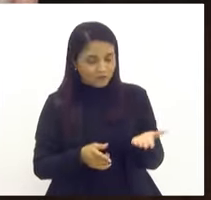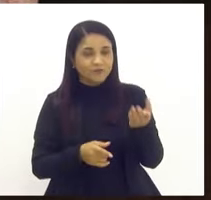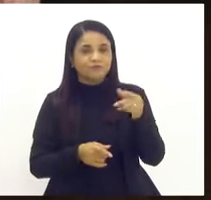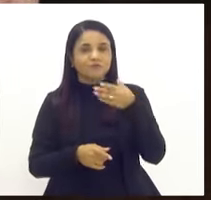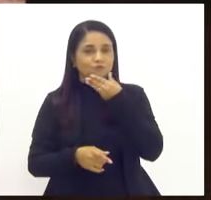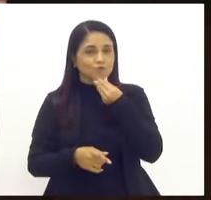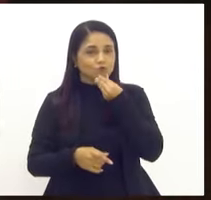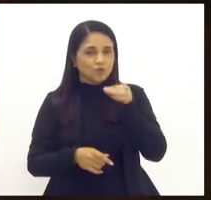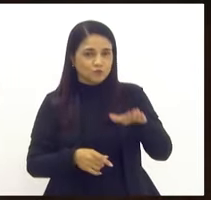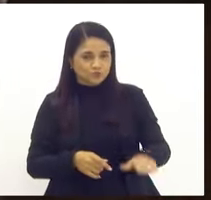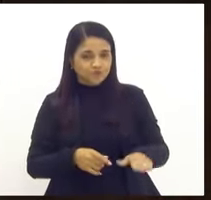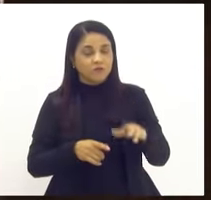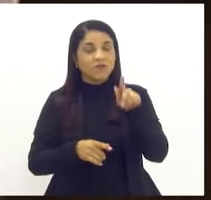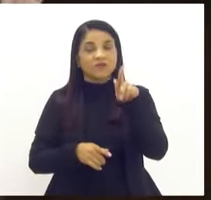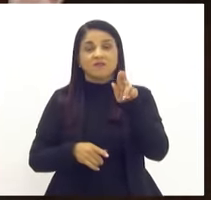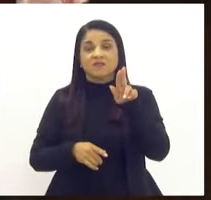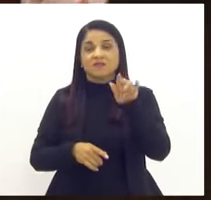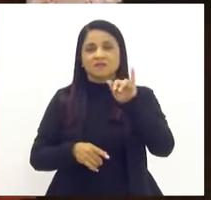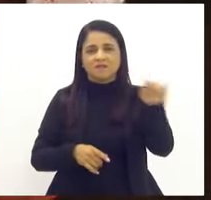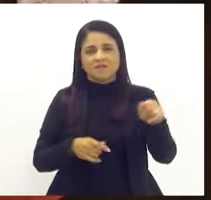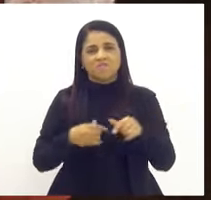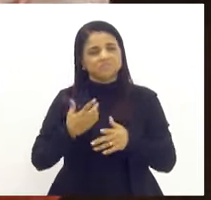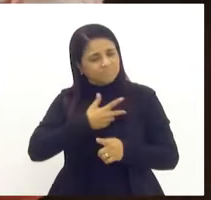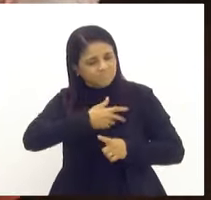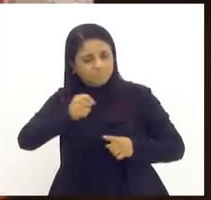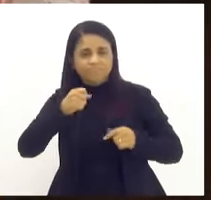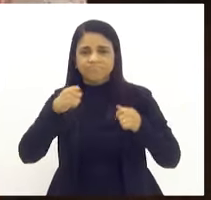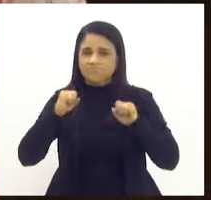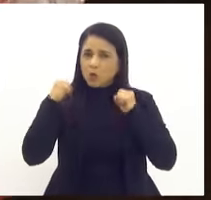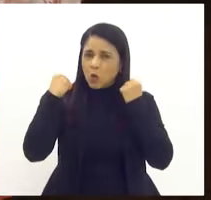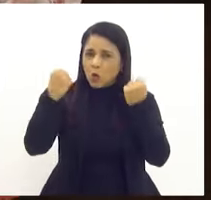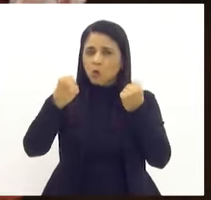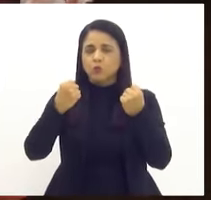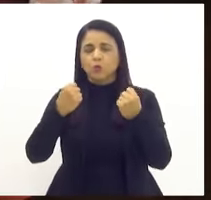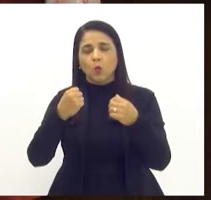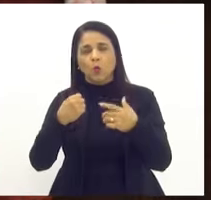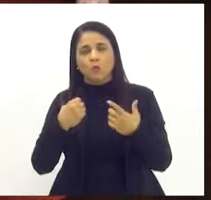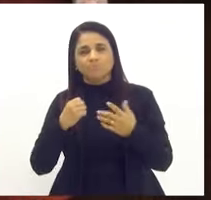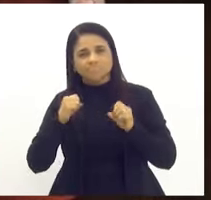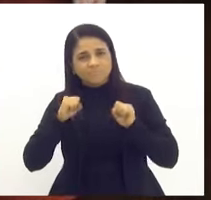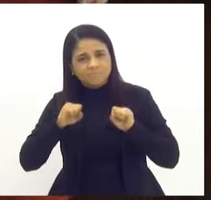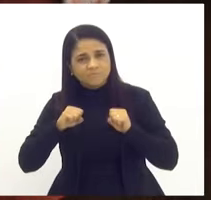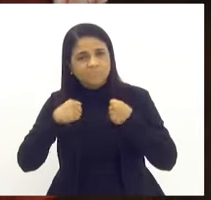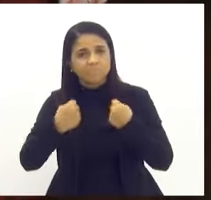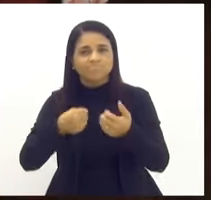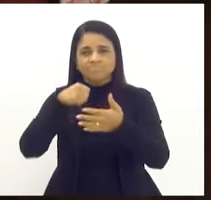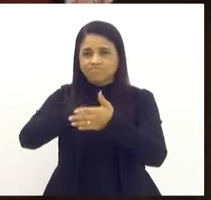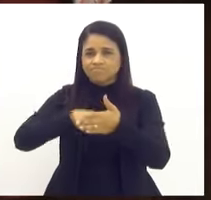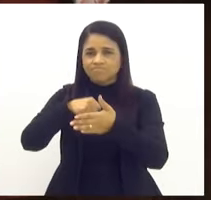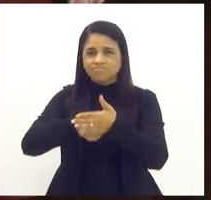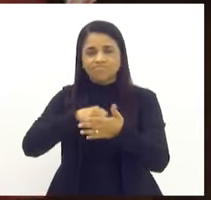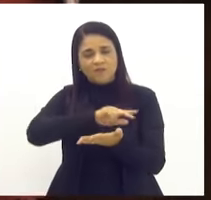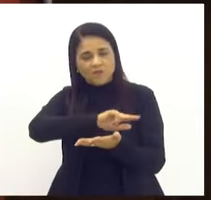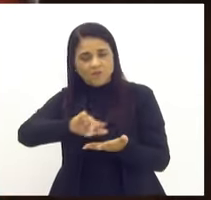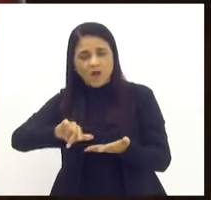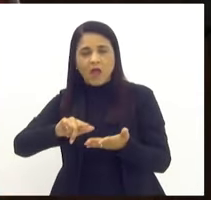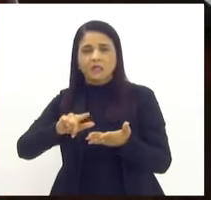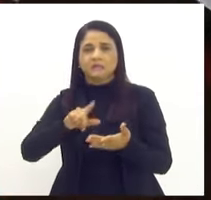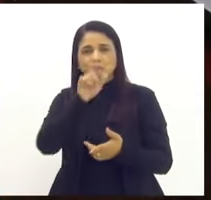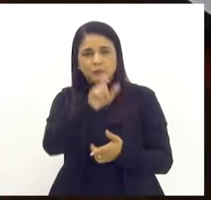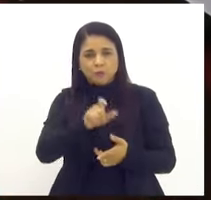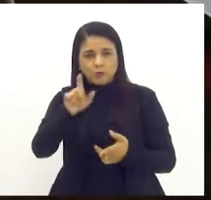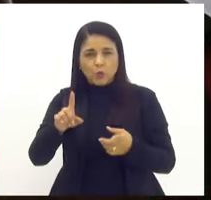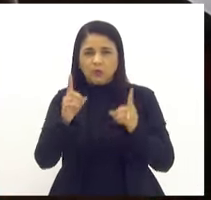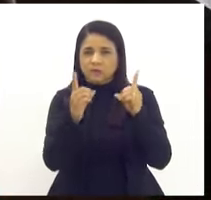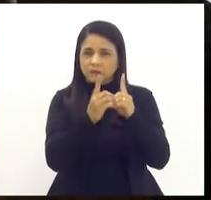guerreiro e a partir dele toda a iniciativa agora muitas pessoas muitos pacientes em epidem e bolhosa serão